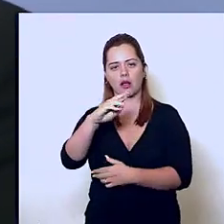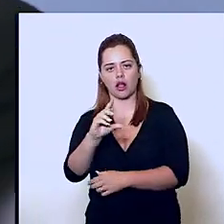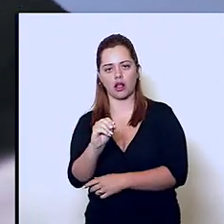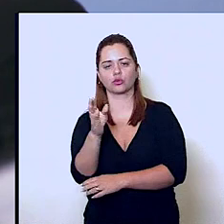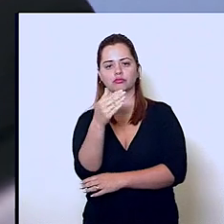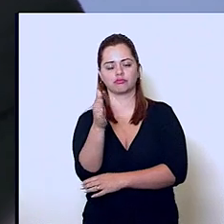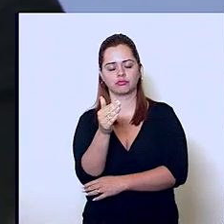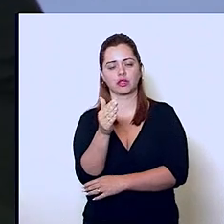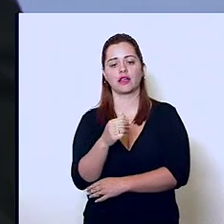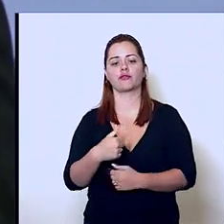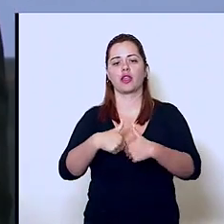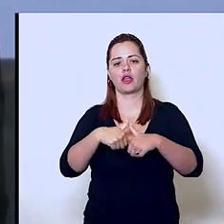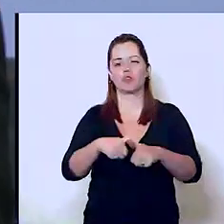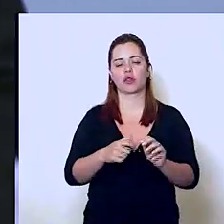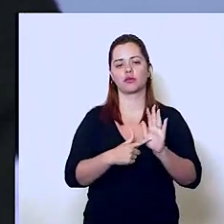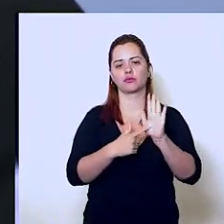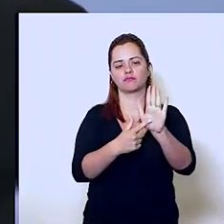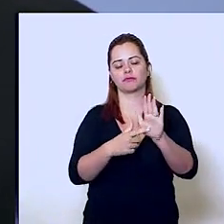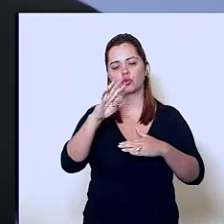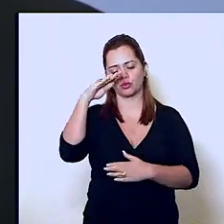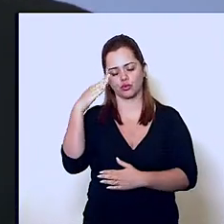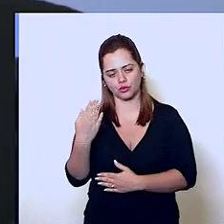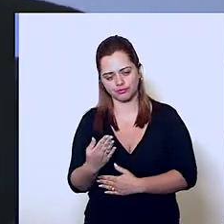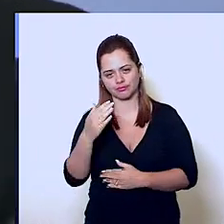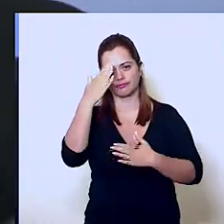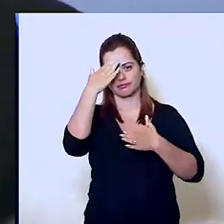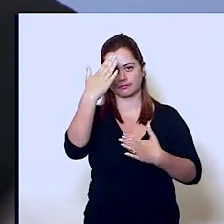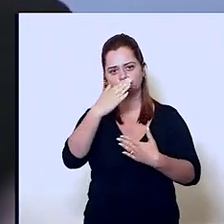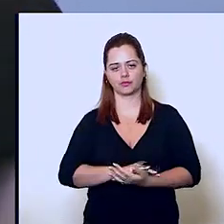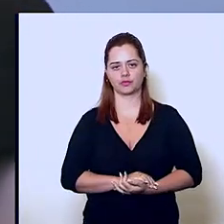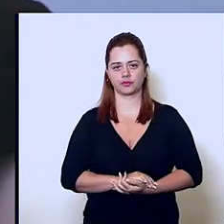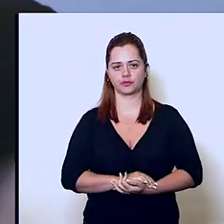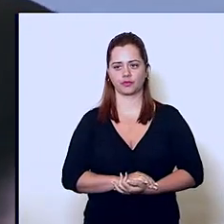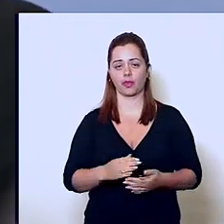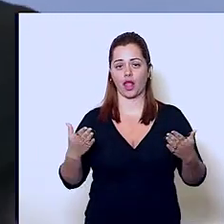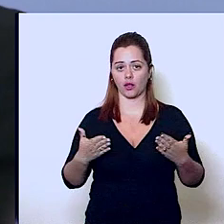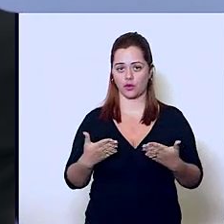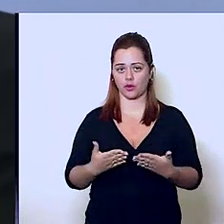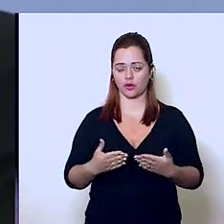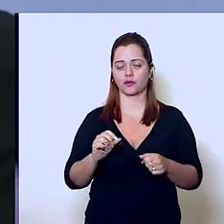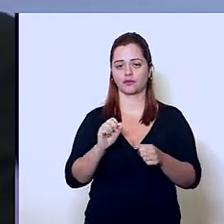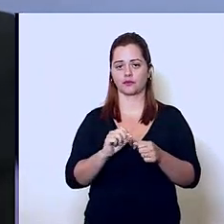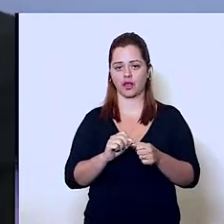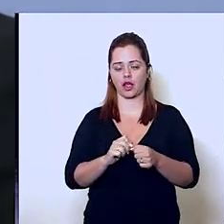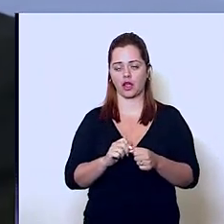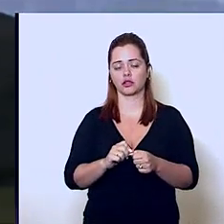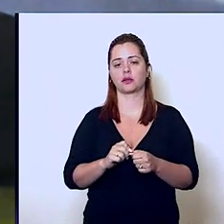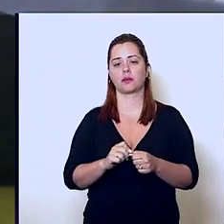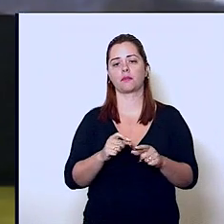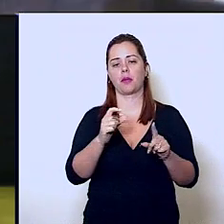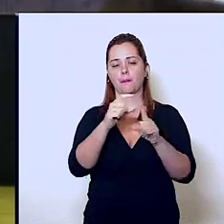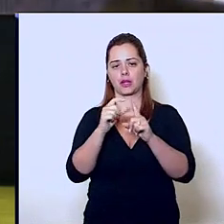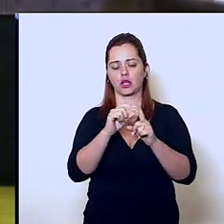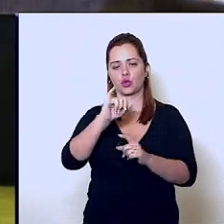homenagem a ele. Muito obrigado. Neste momento, fará uso da palavra o senhor João Roma, ministro de